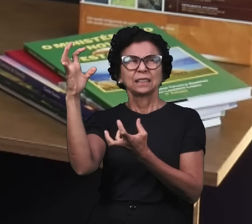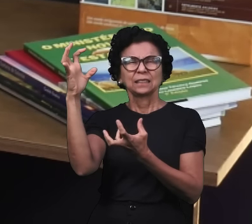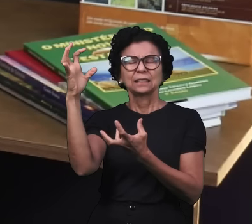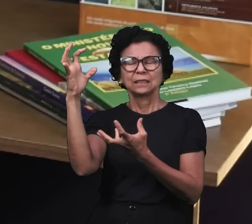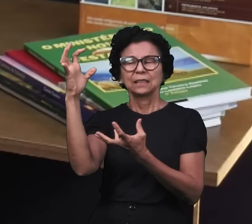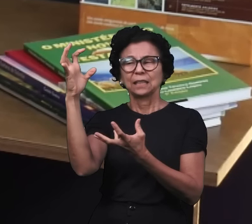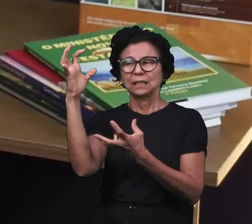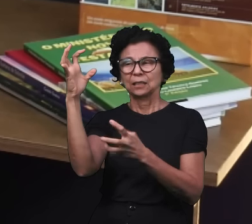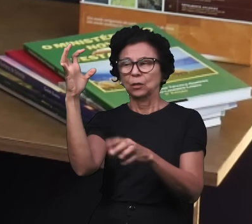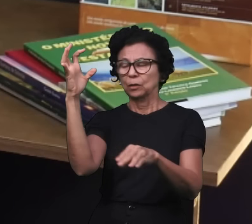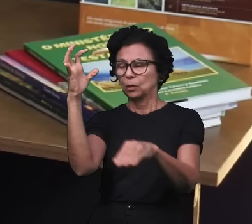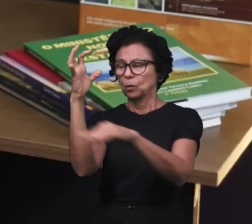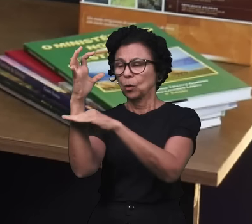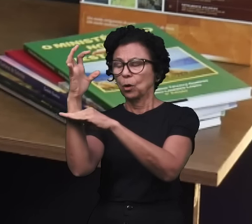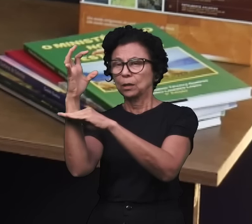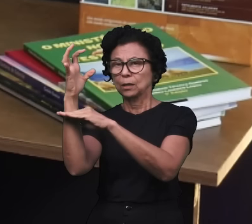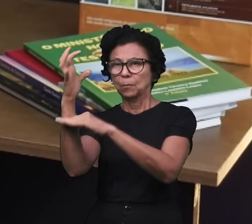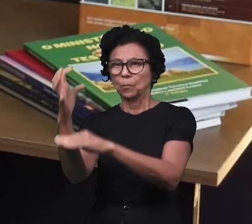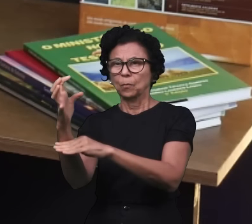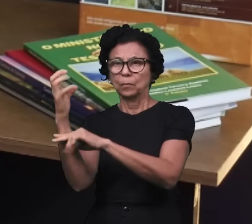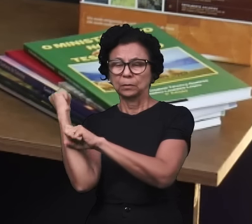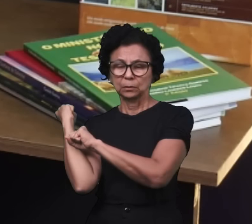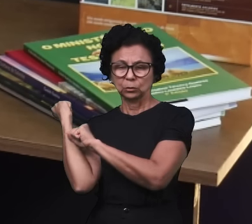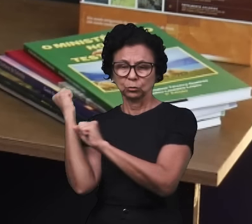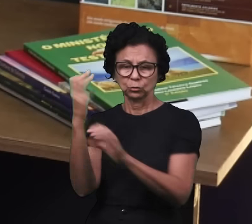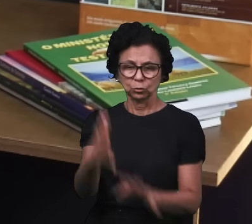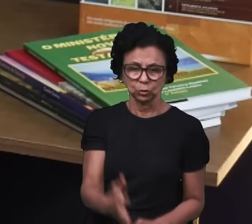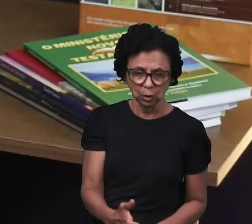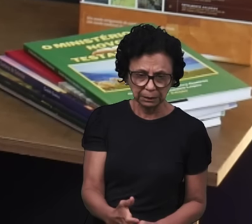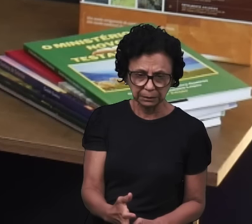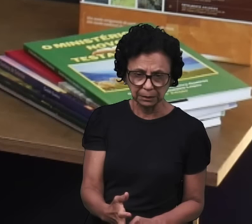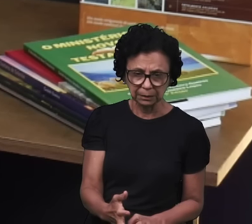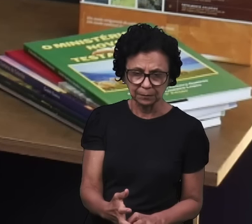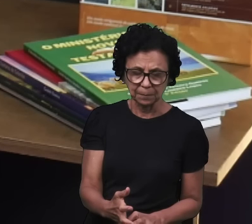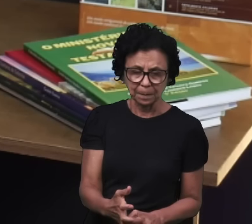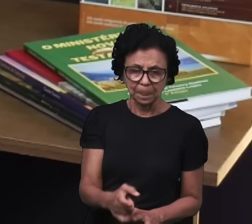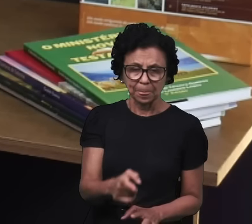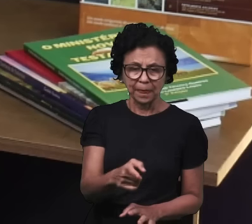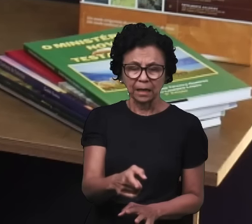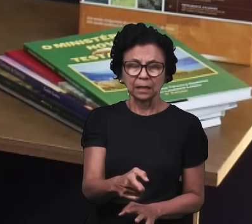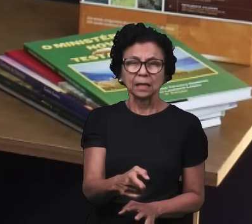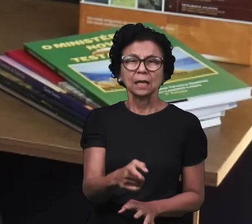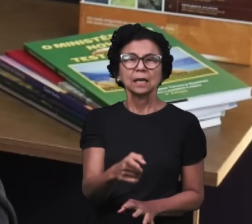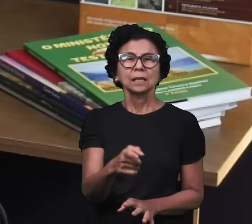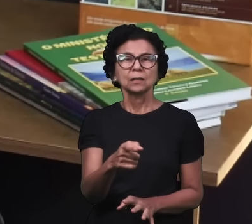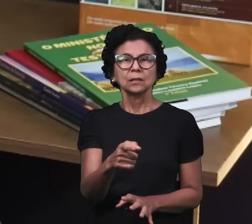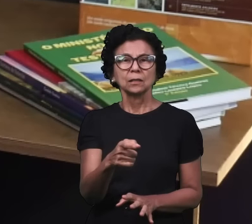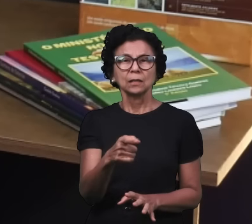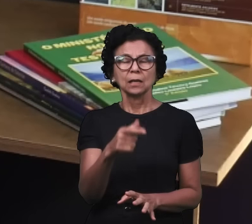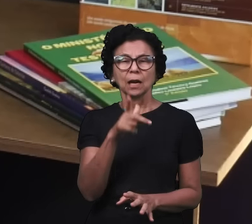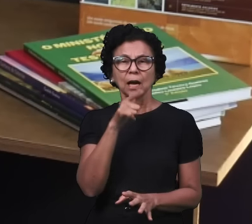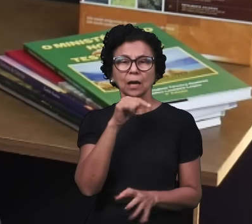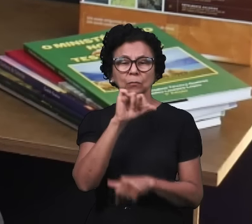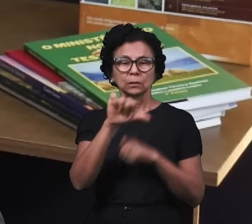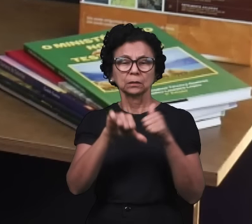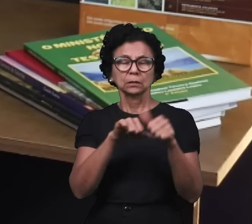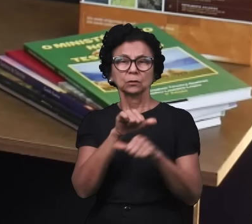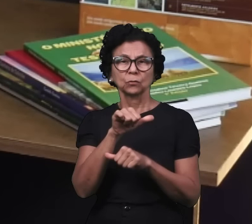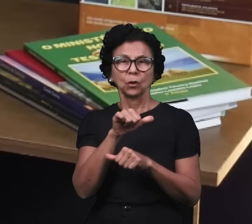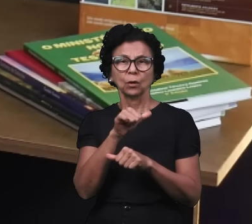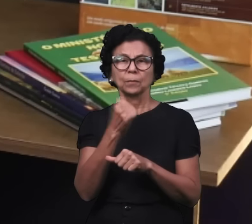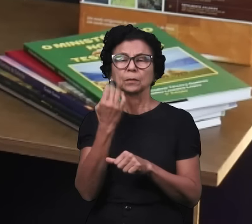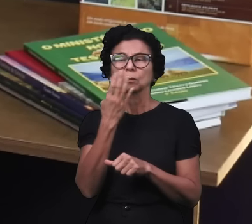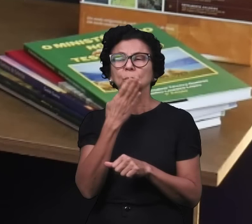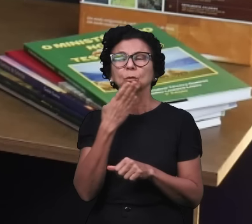tornam doces. Porque profeticamente aquele lenho ressequido estava falando da pessoa de Jesus. Jesus veio